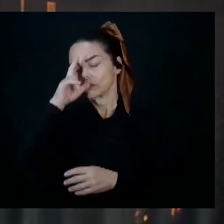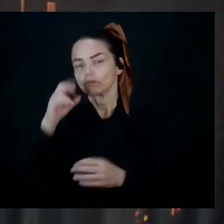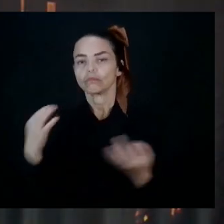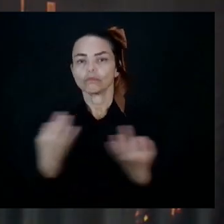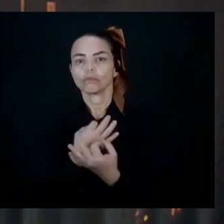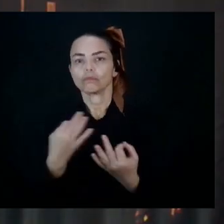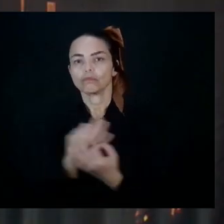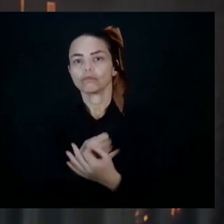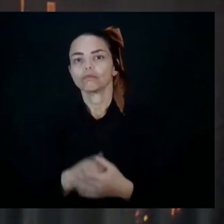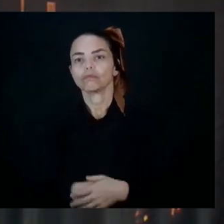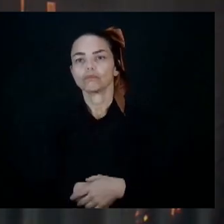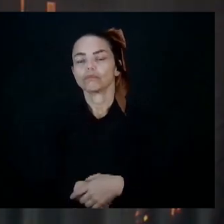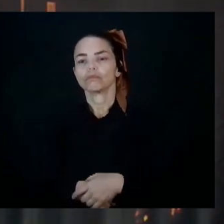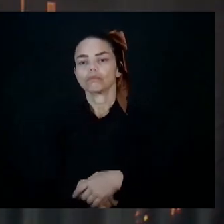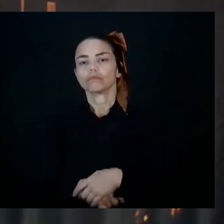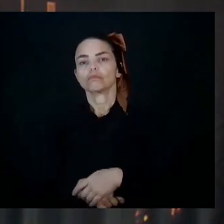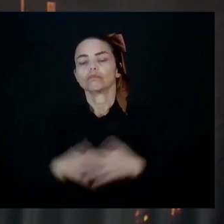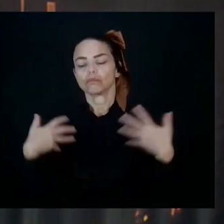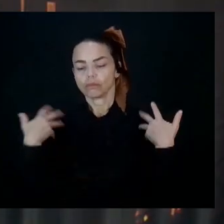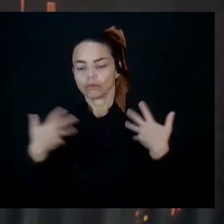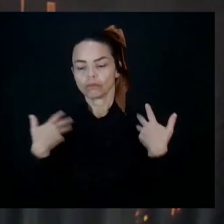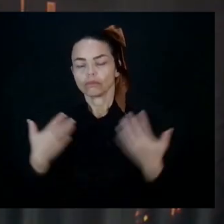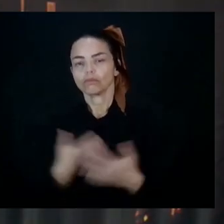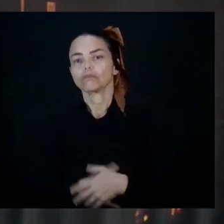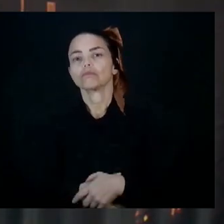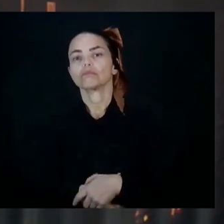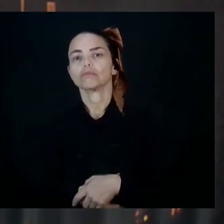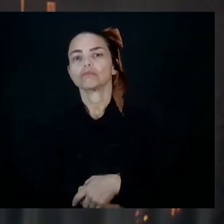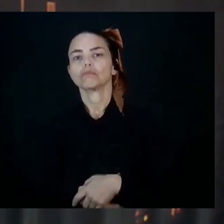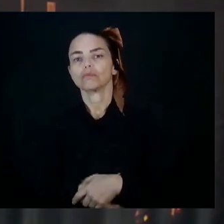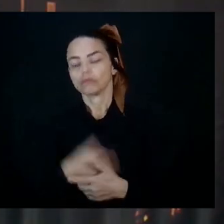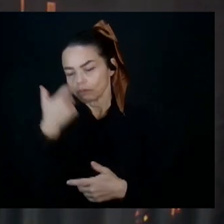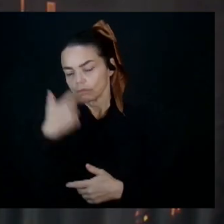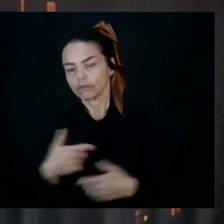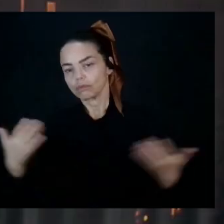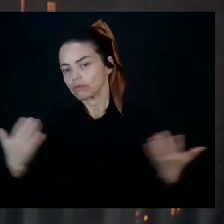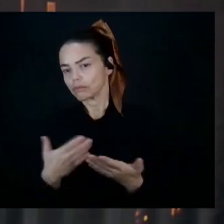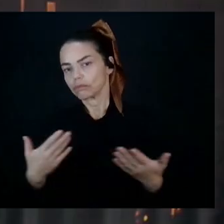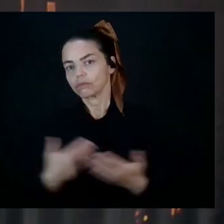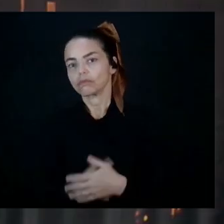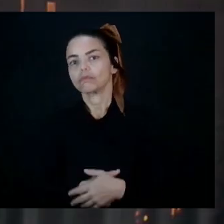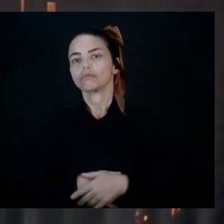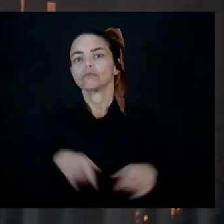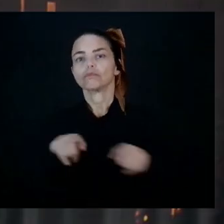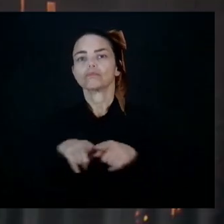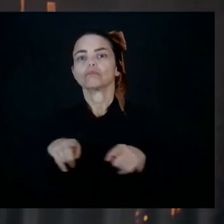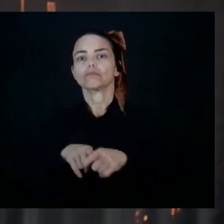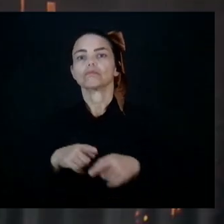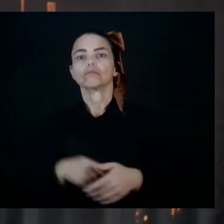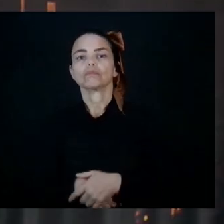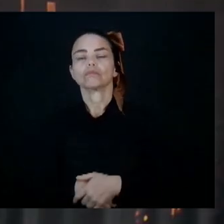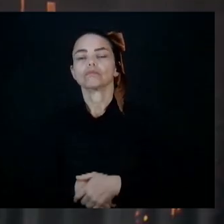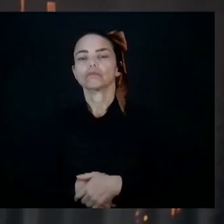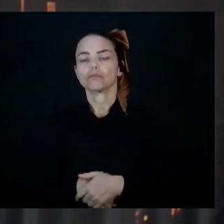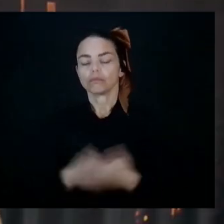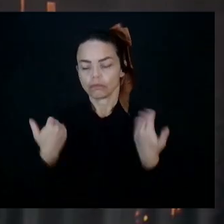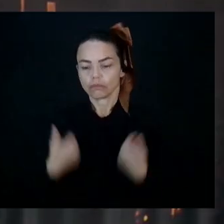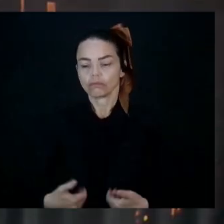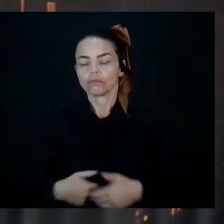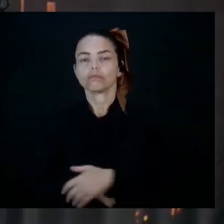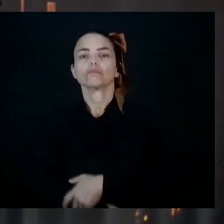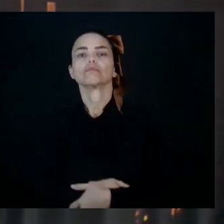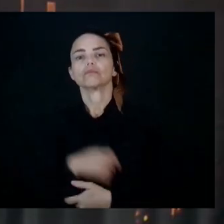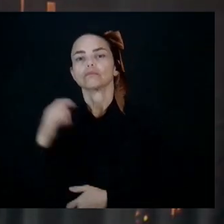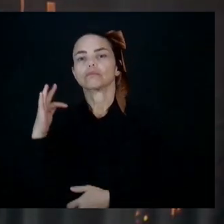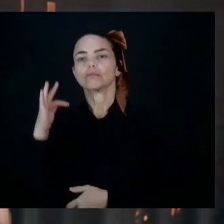Vamos celebrar. Agora, ela é essa de hoje, assim como nós somos assim hoje. E seremos amanhã, se